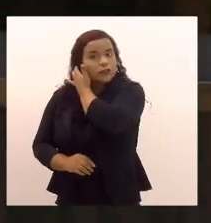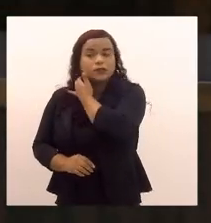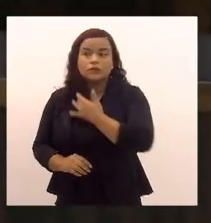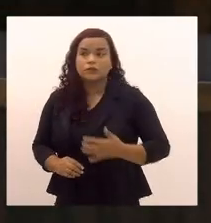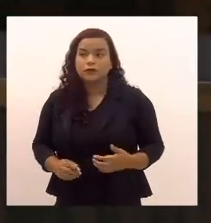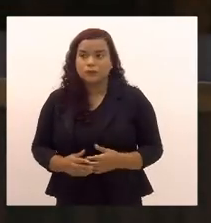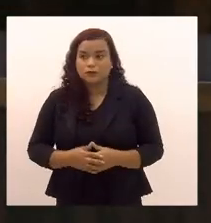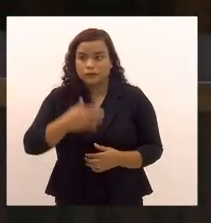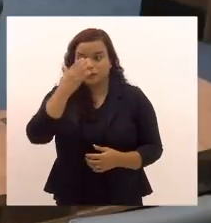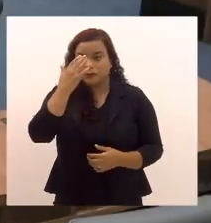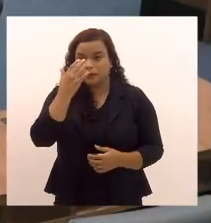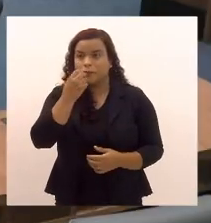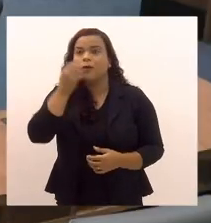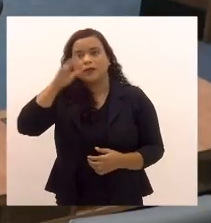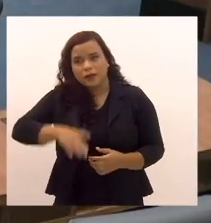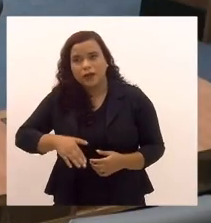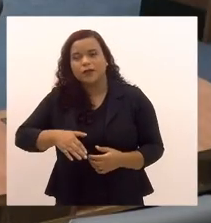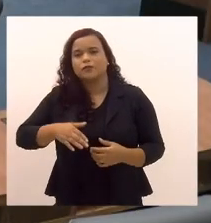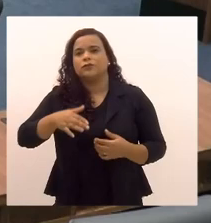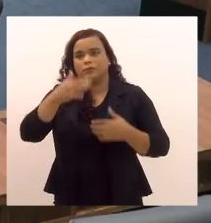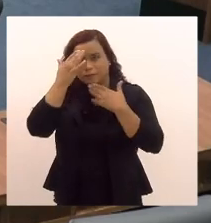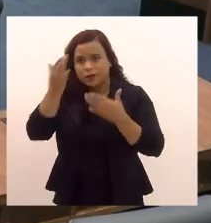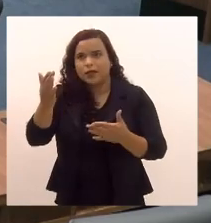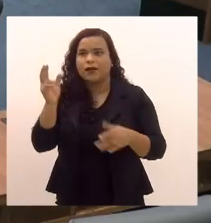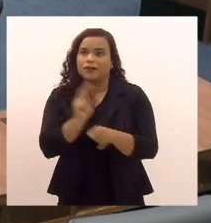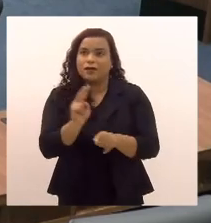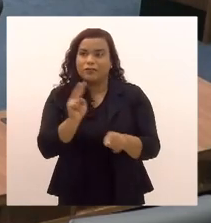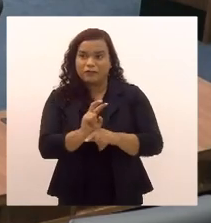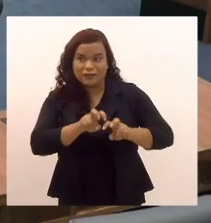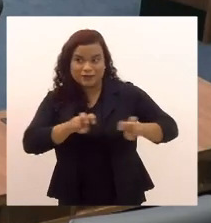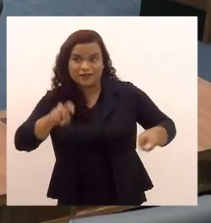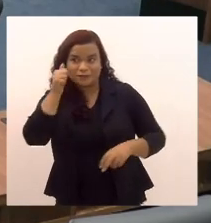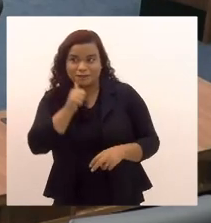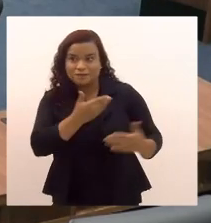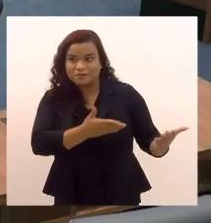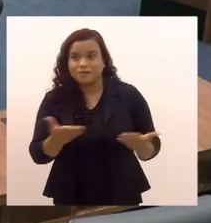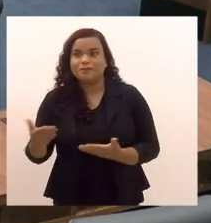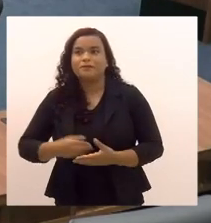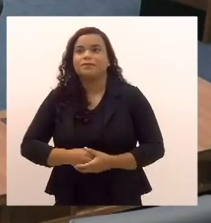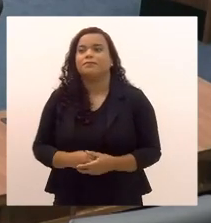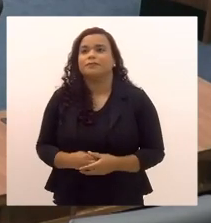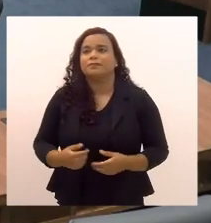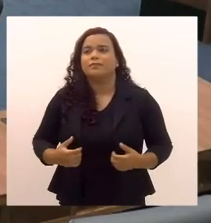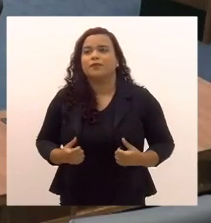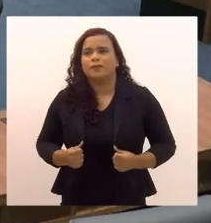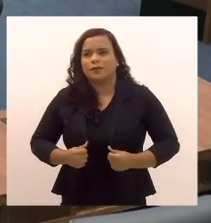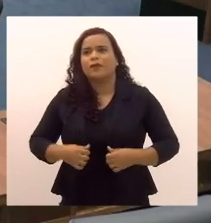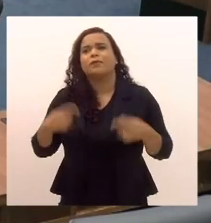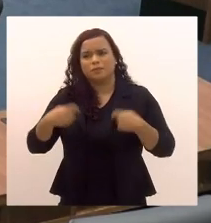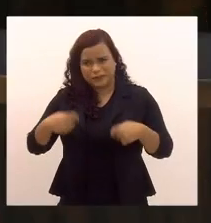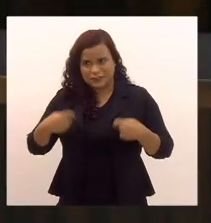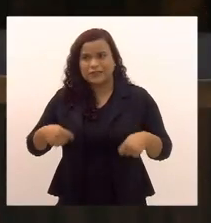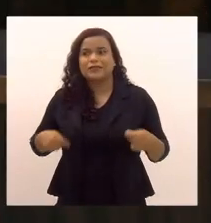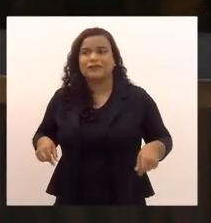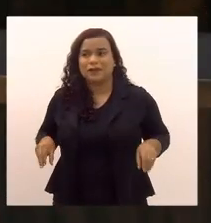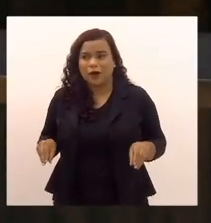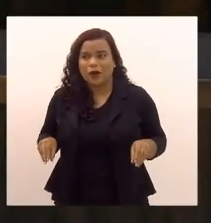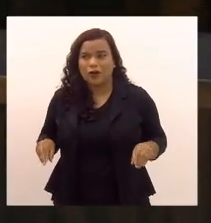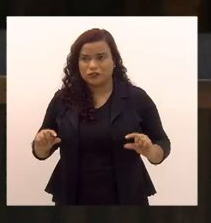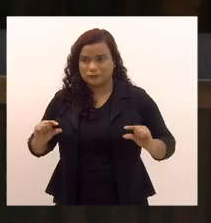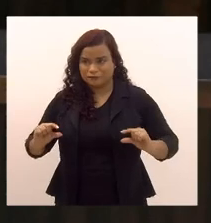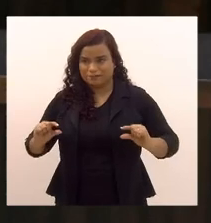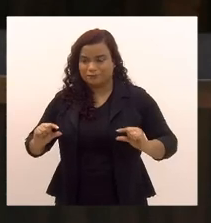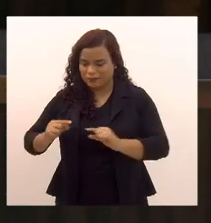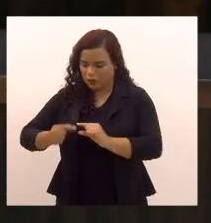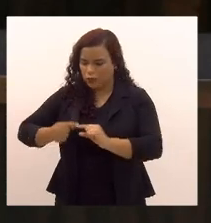Deputado obrigado pela defesa aí da bancada feminina a foto a gente precisa dessas rodinhas aí nessas